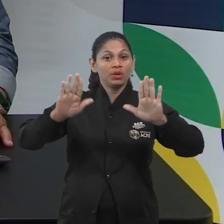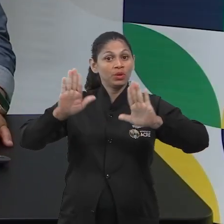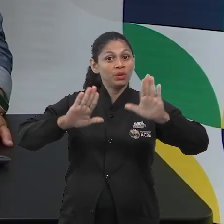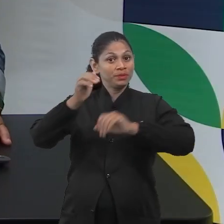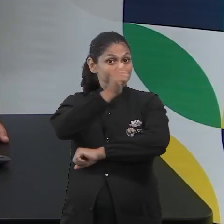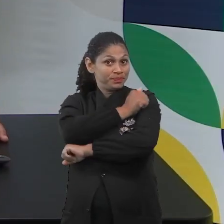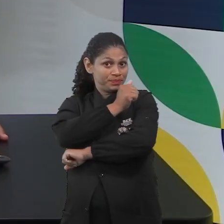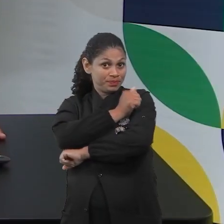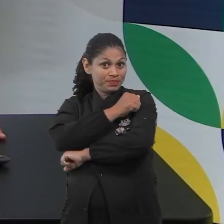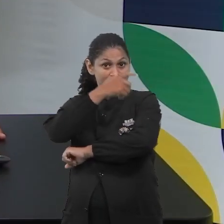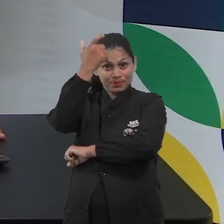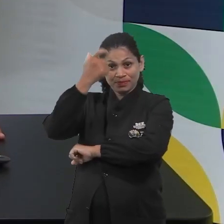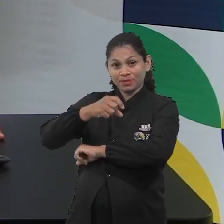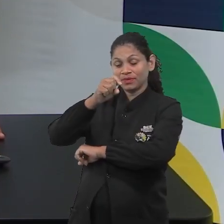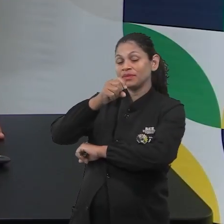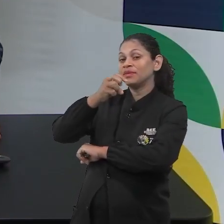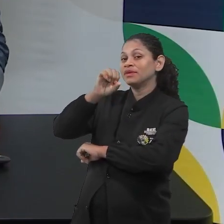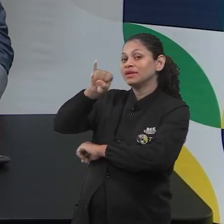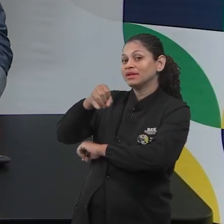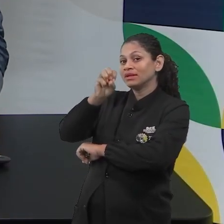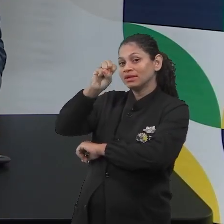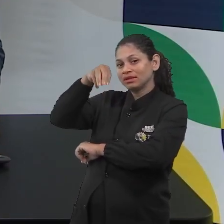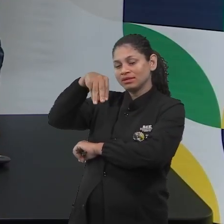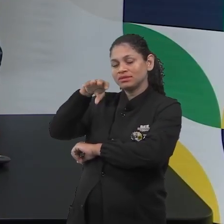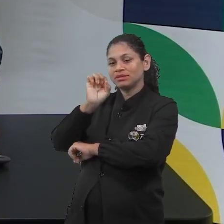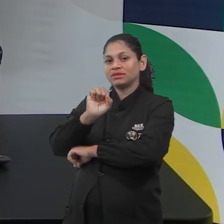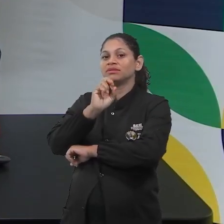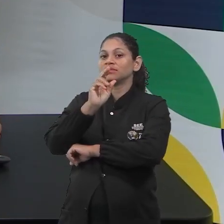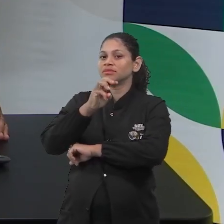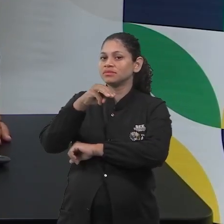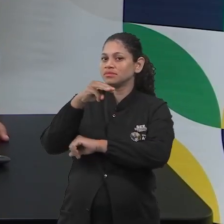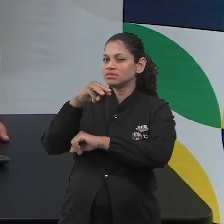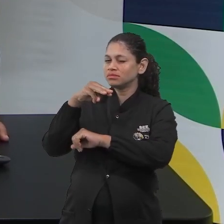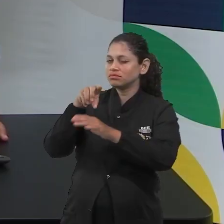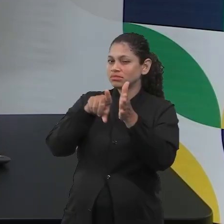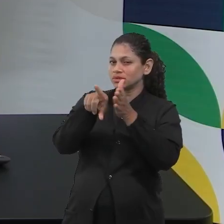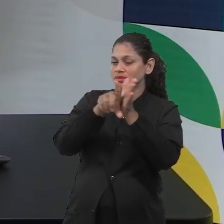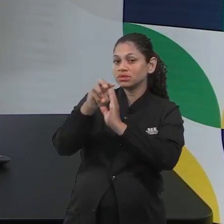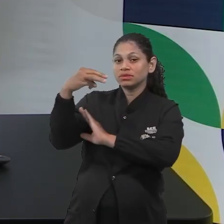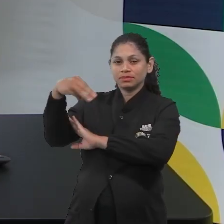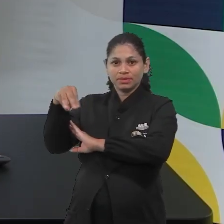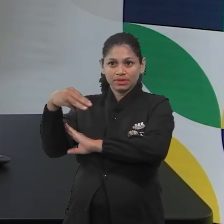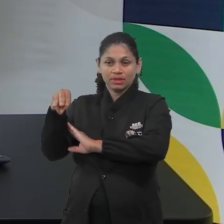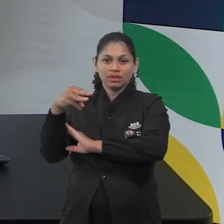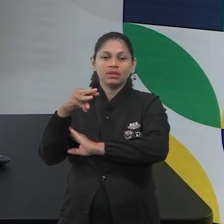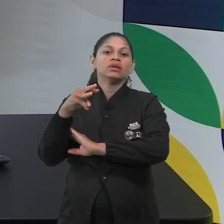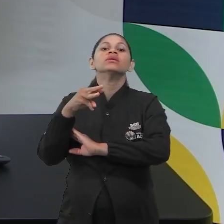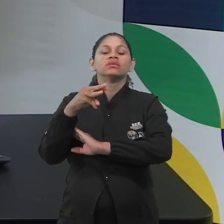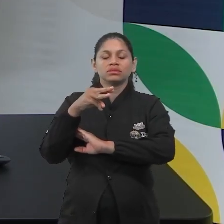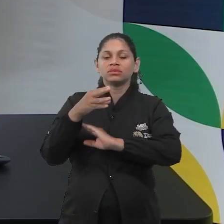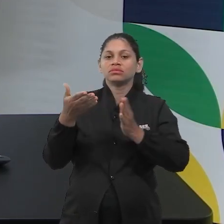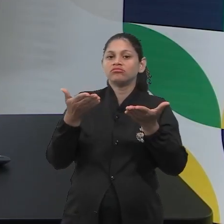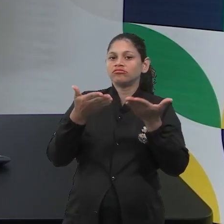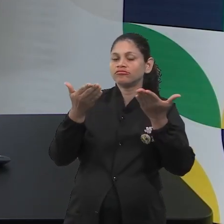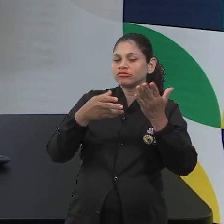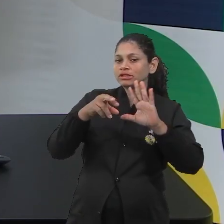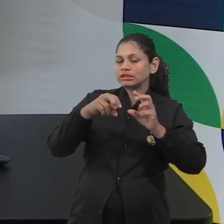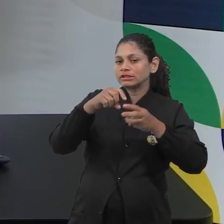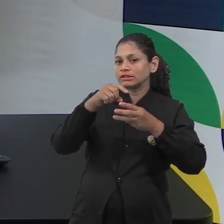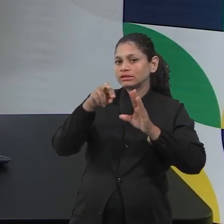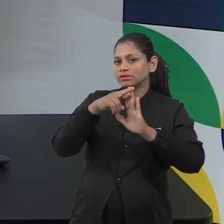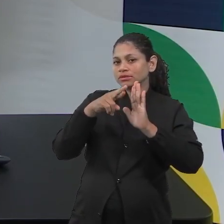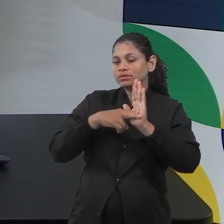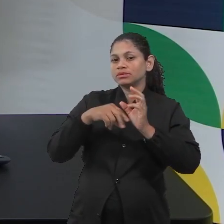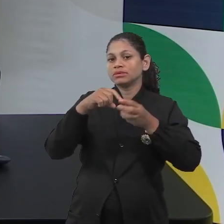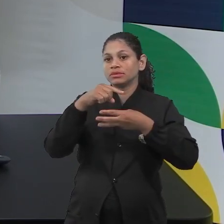Olá, estudante, professor James de Matemática. Agora a gente vai para a resolução das questões de razão, proporção, escala e regra de 3. Vamos lá.